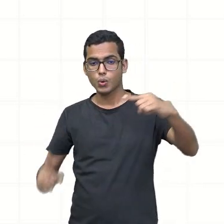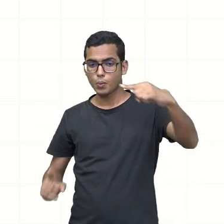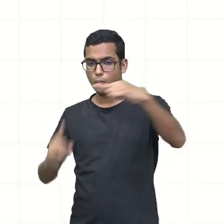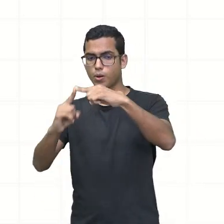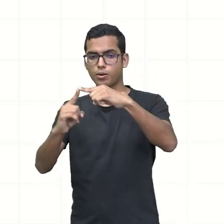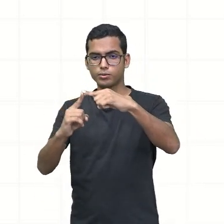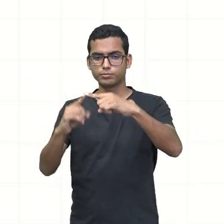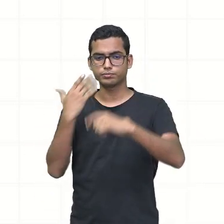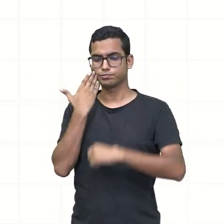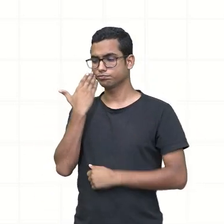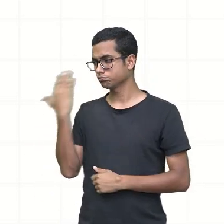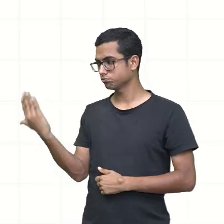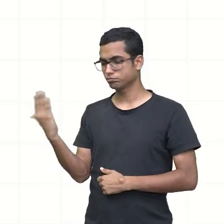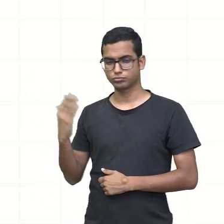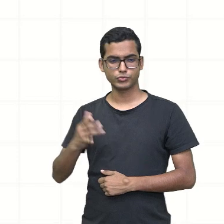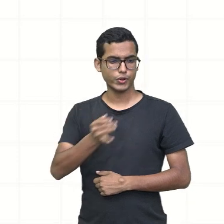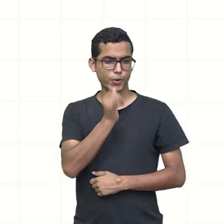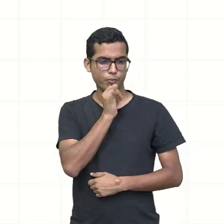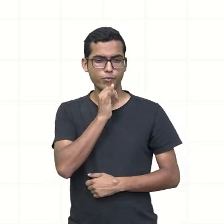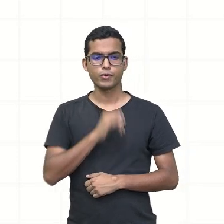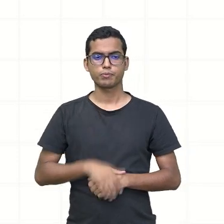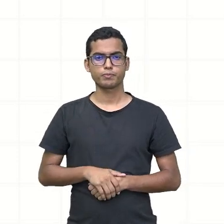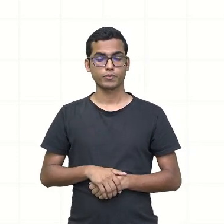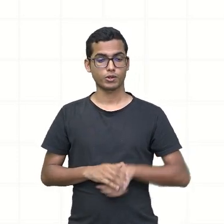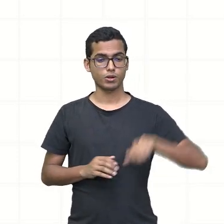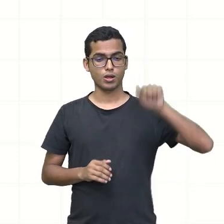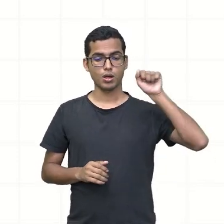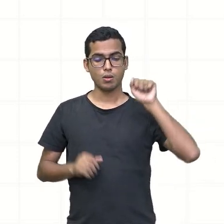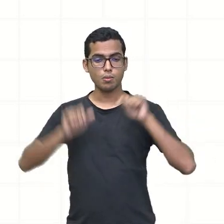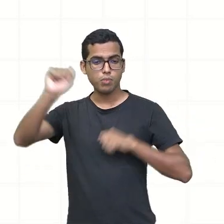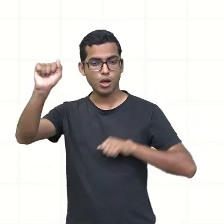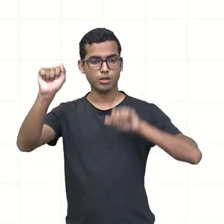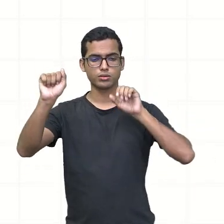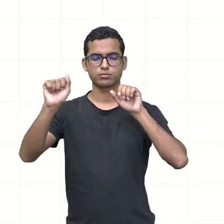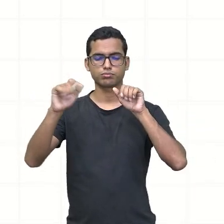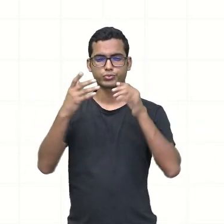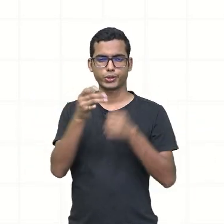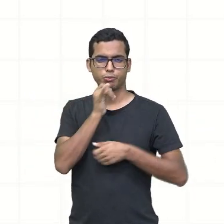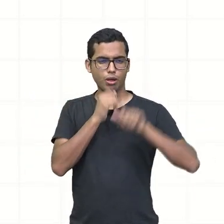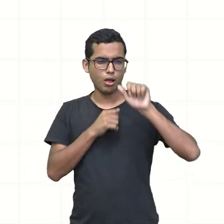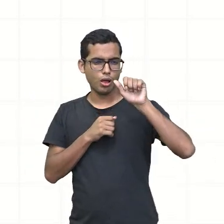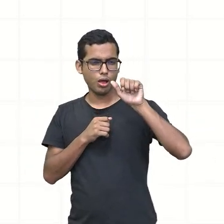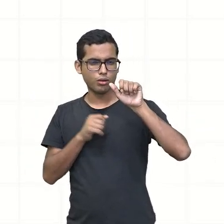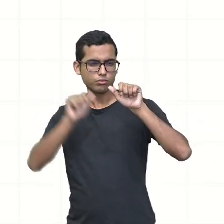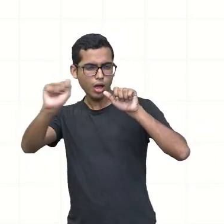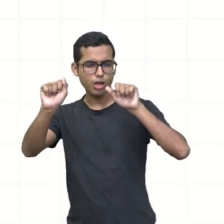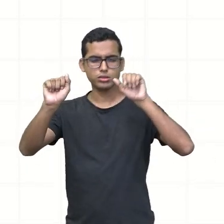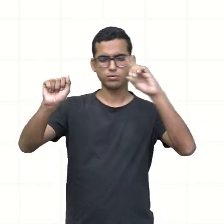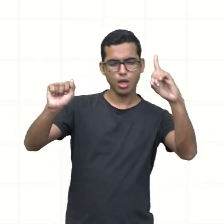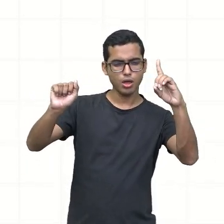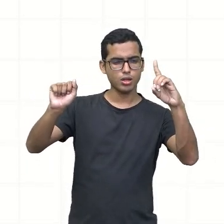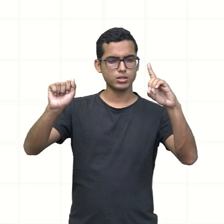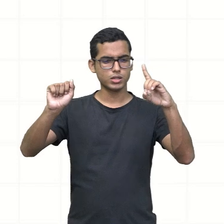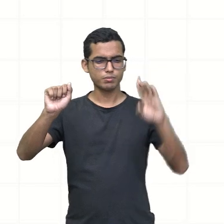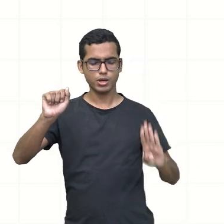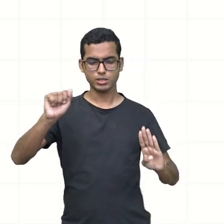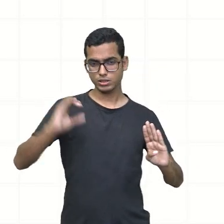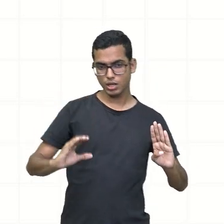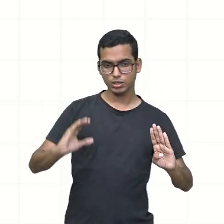esse segmento que o professor está sinalizando são os segmentos de retas que formam o polígono, e o plano nada mais é do que o